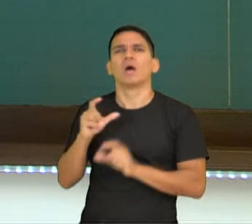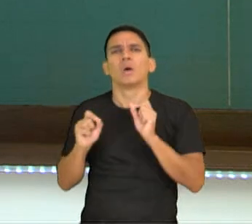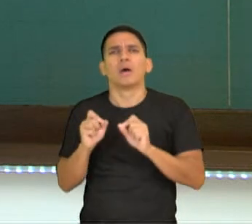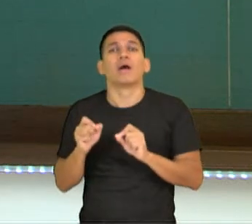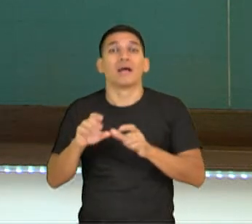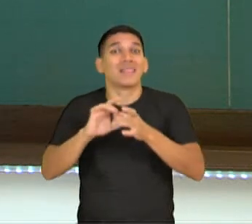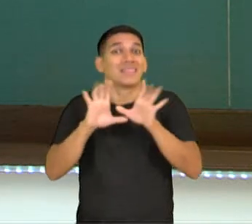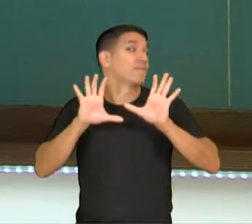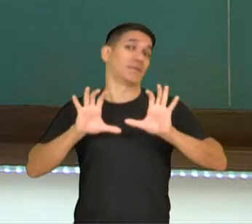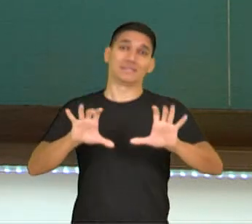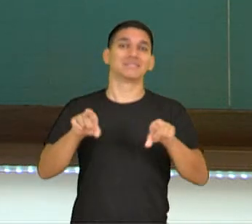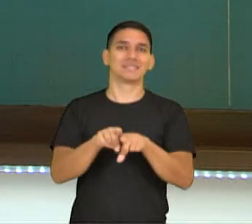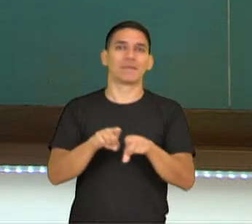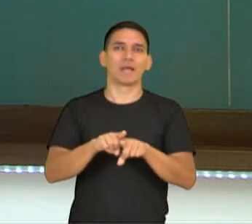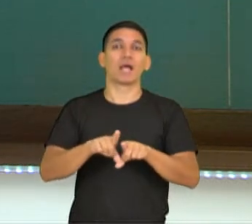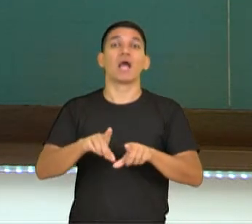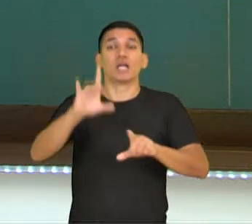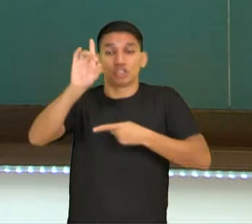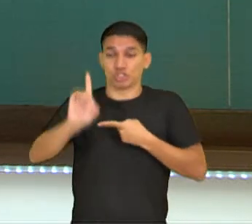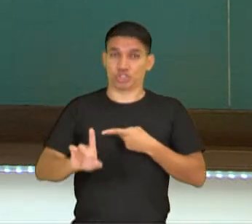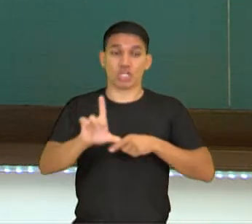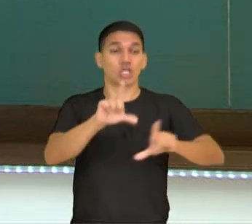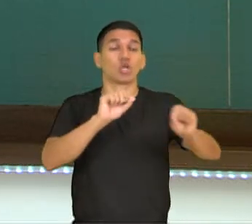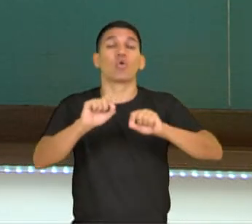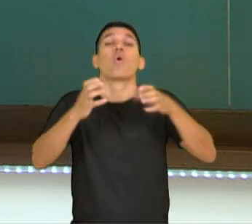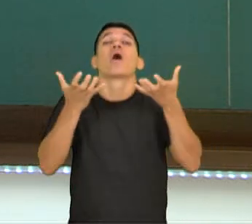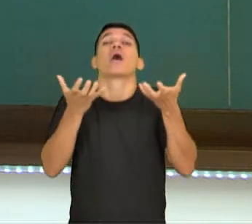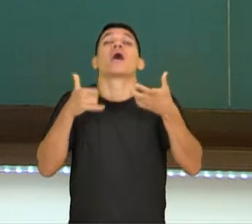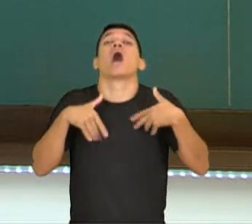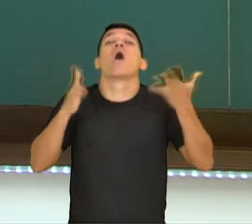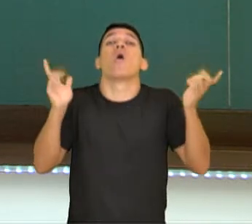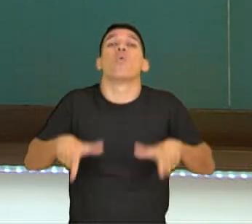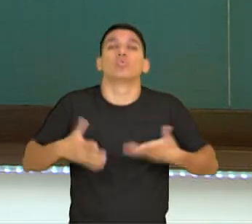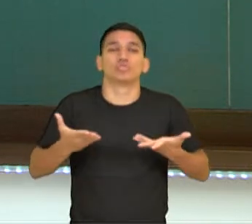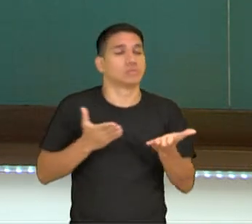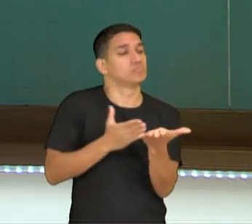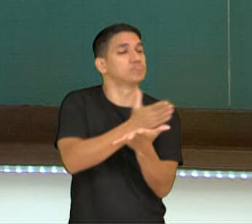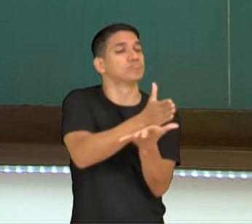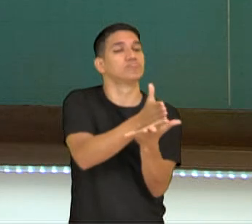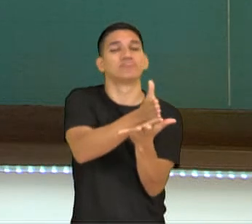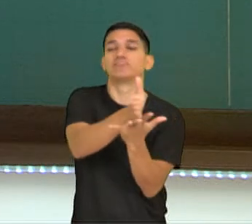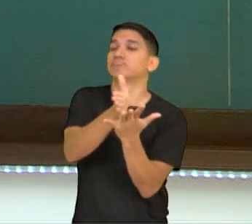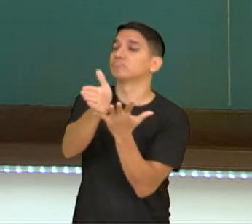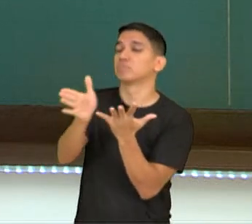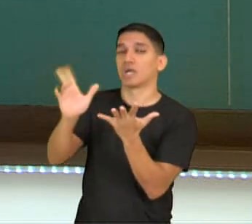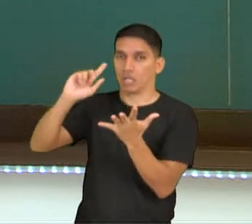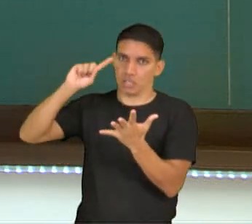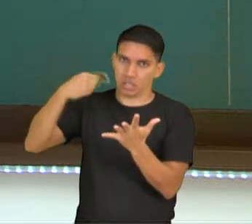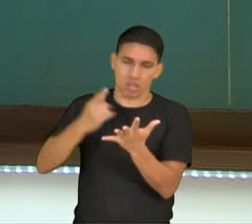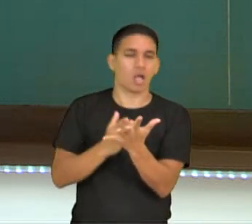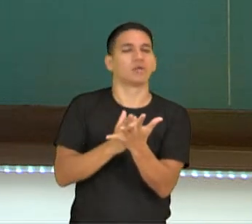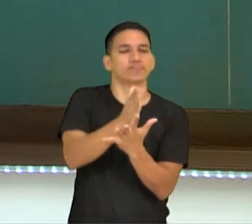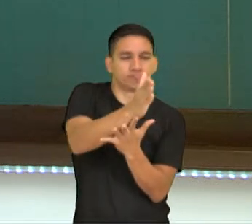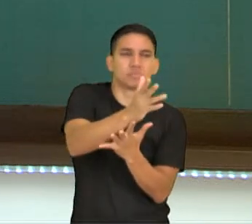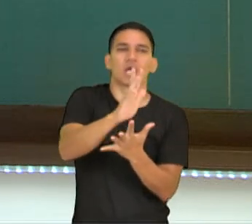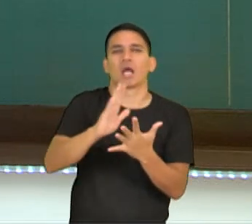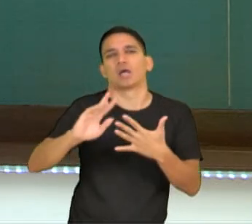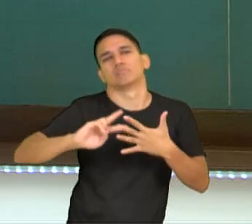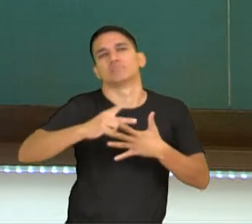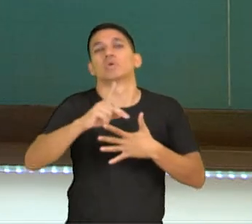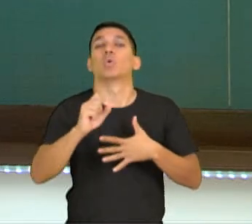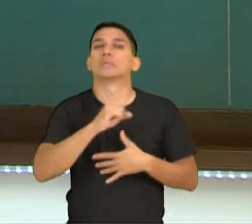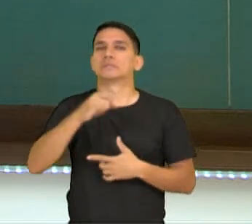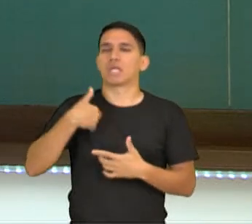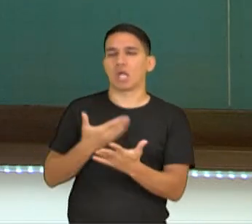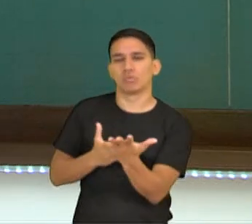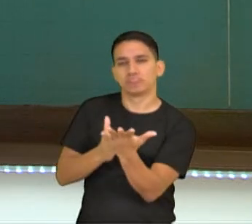isso. O nosso direito de escolher para onde nós queremos ir e arcar com as consequências do que nós escolhemos. Né? Vamos dizer que se eu for reto, tem